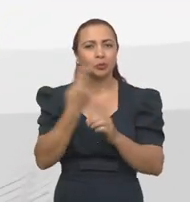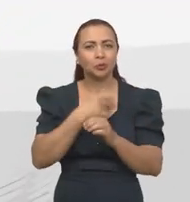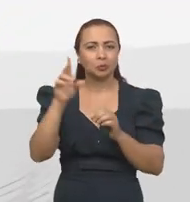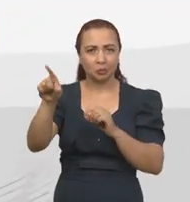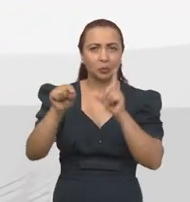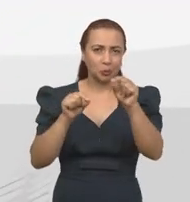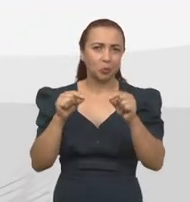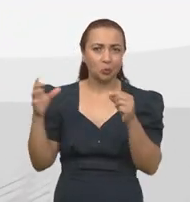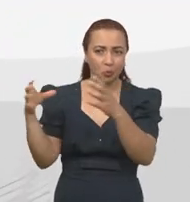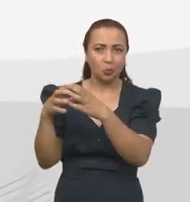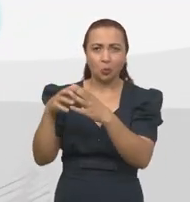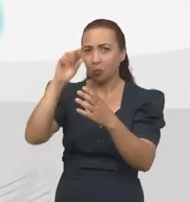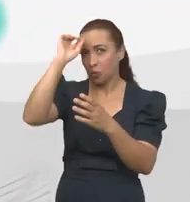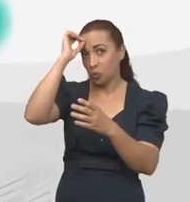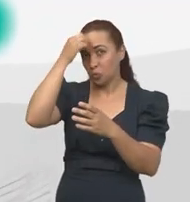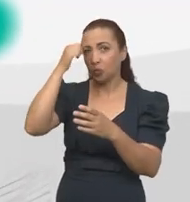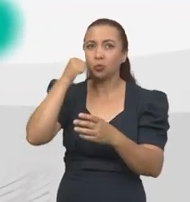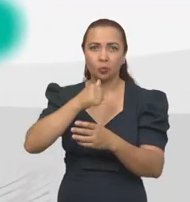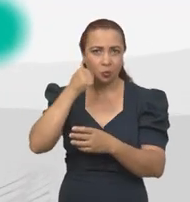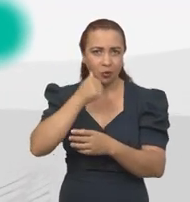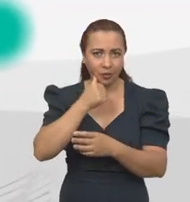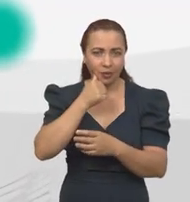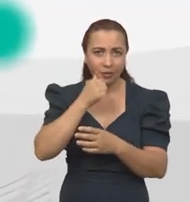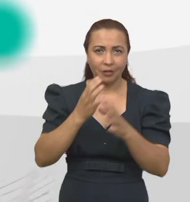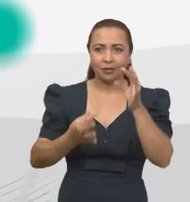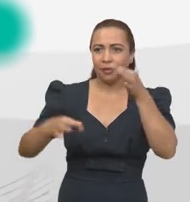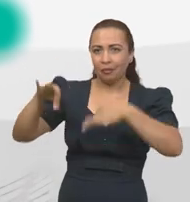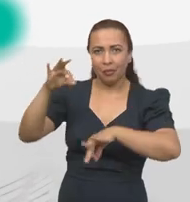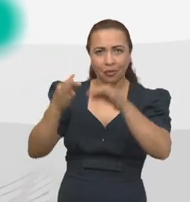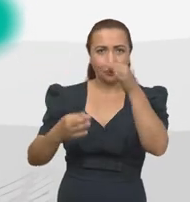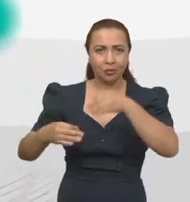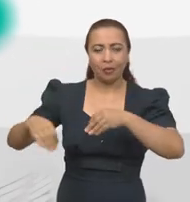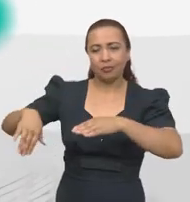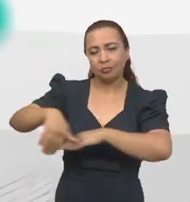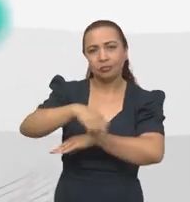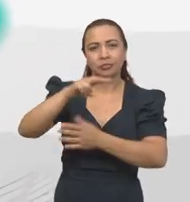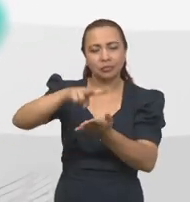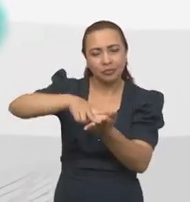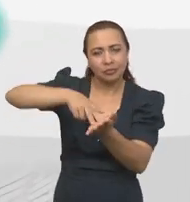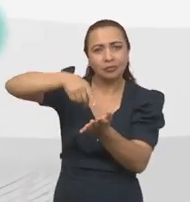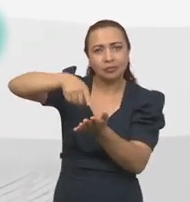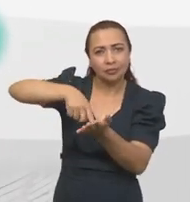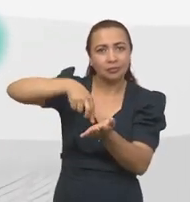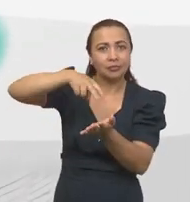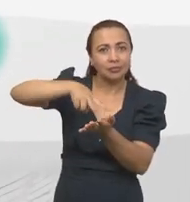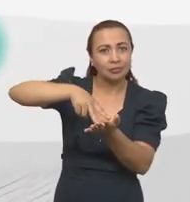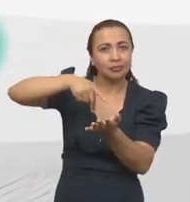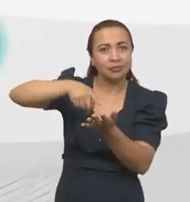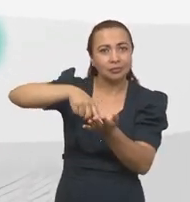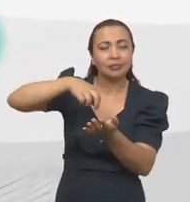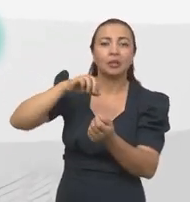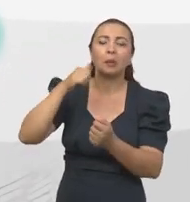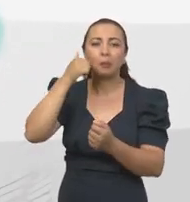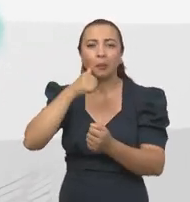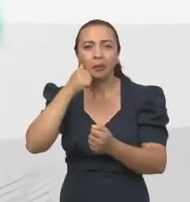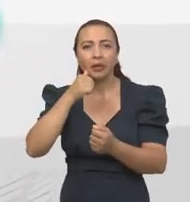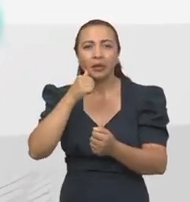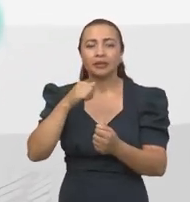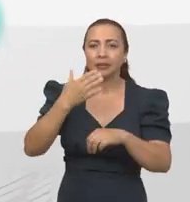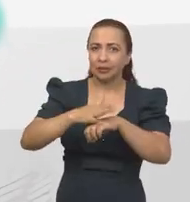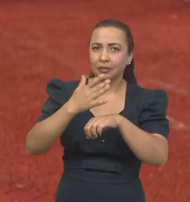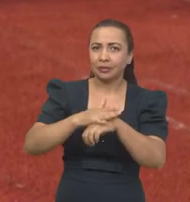um grupo do grupo apenas em mulheres colocamos em laboratório em esteira e comparamos né mulheres que treinavam